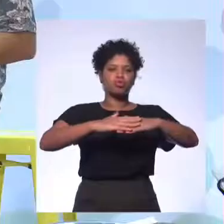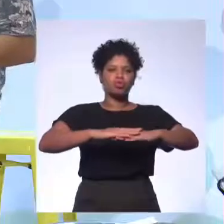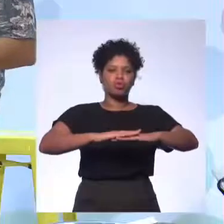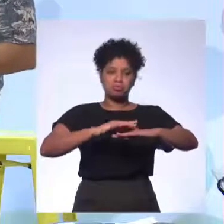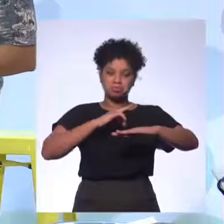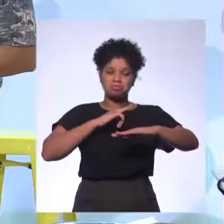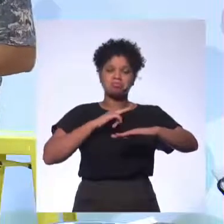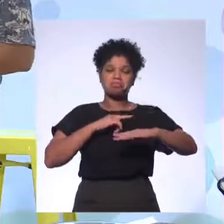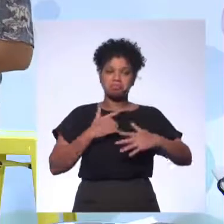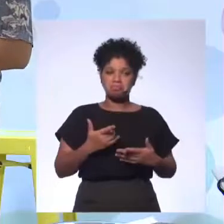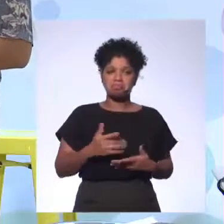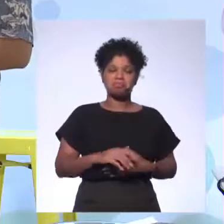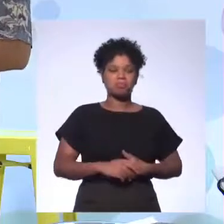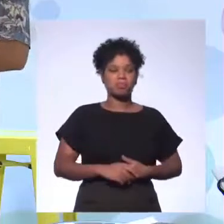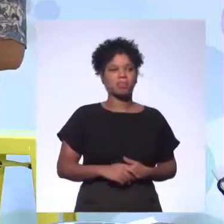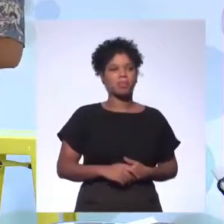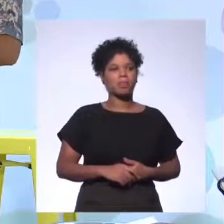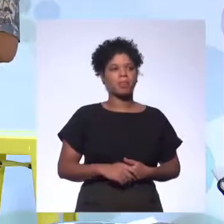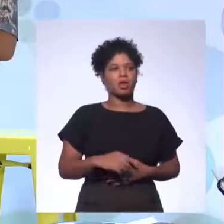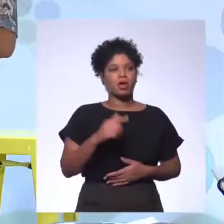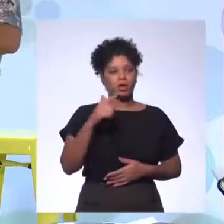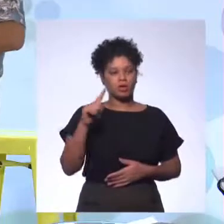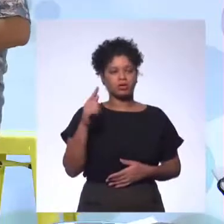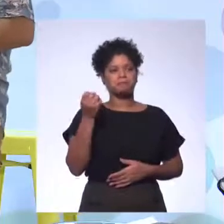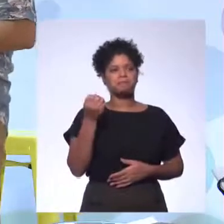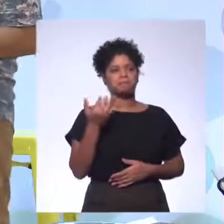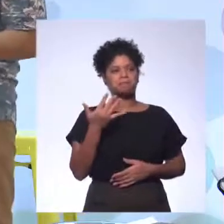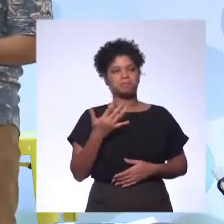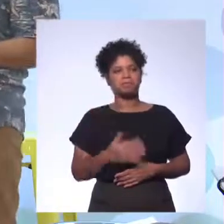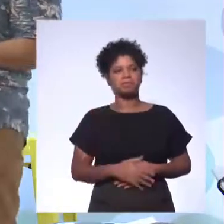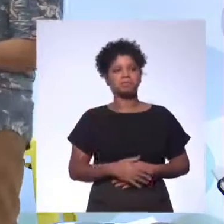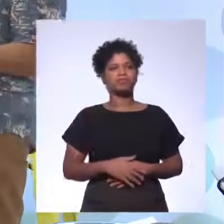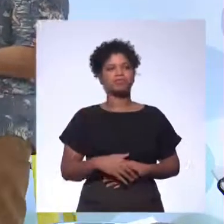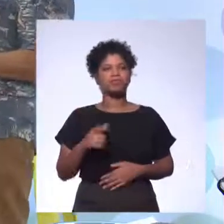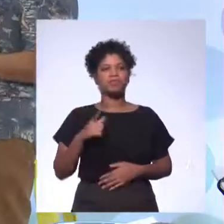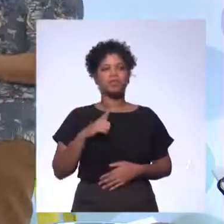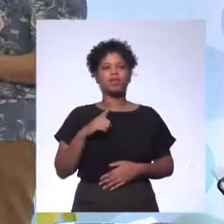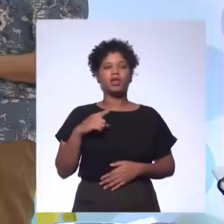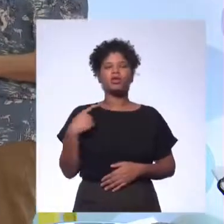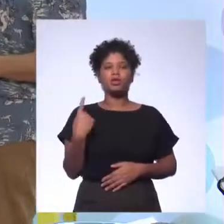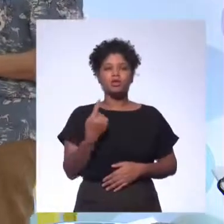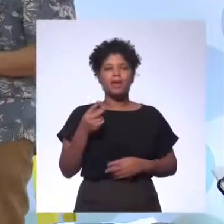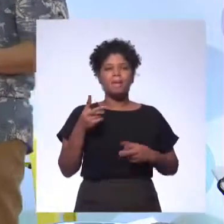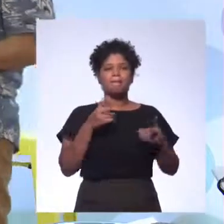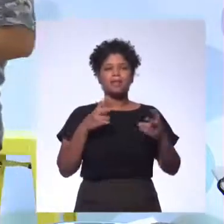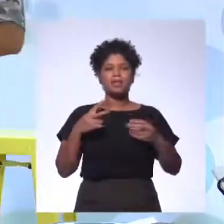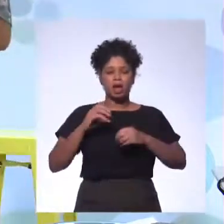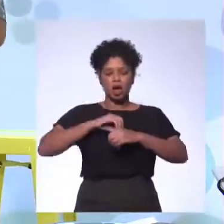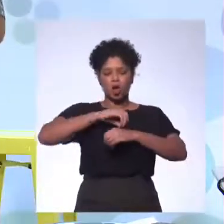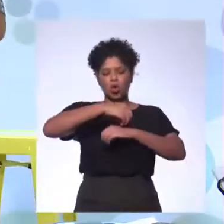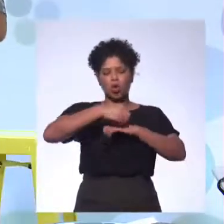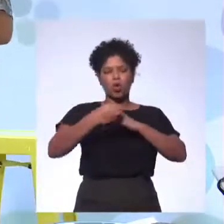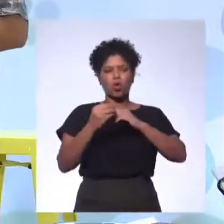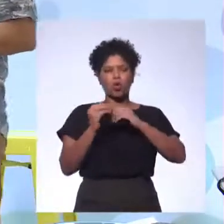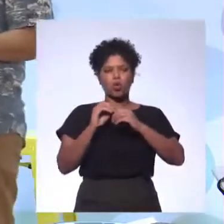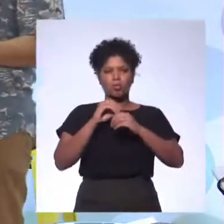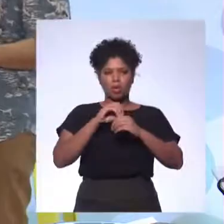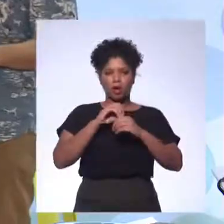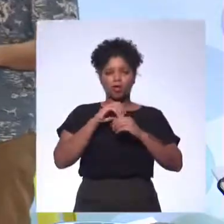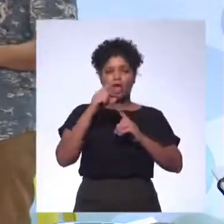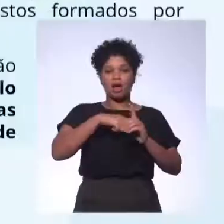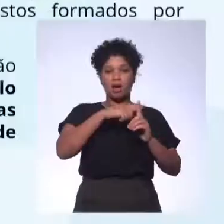água Ok ou aí nós temos interação moleculares apolares há